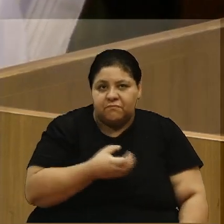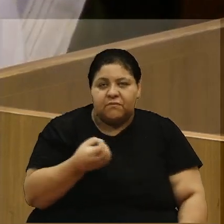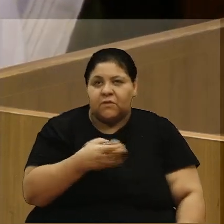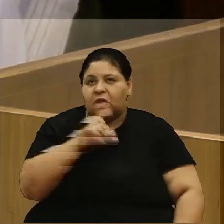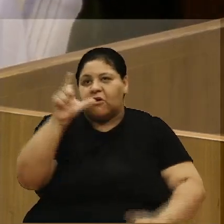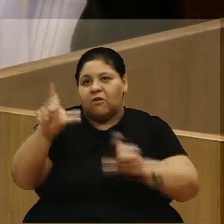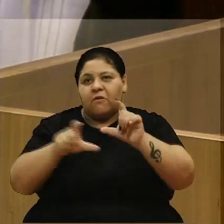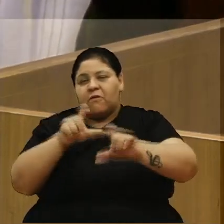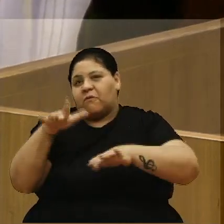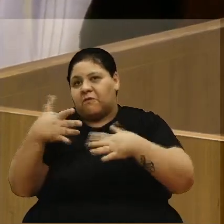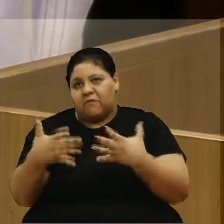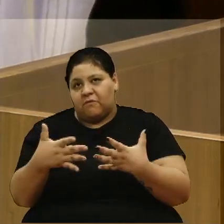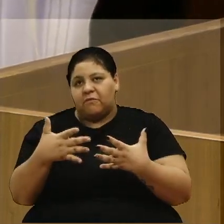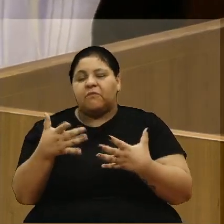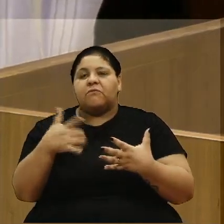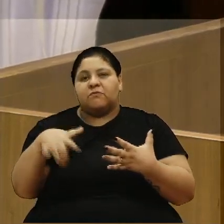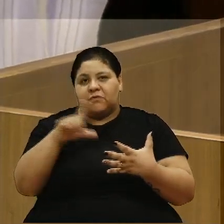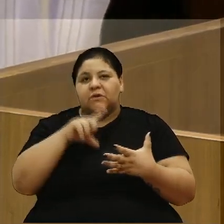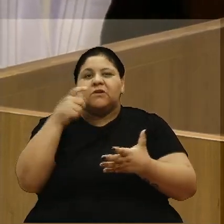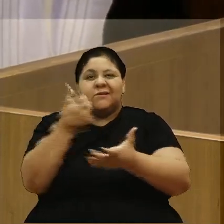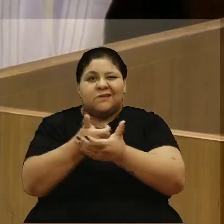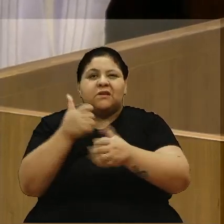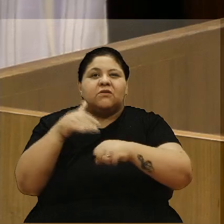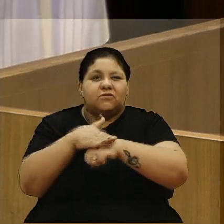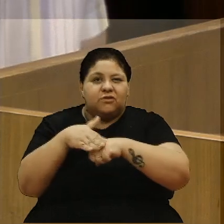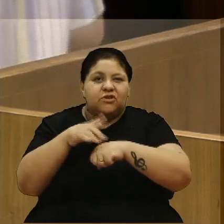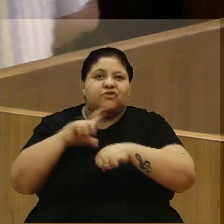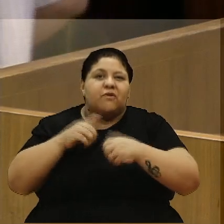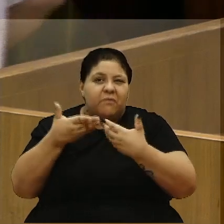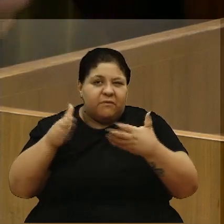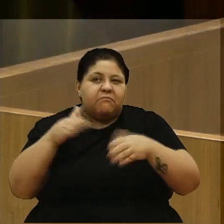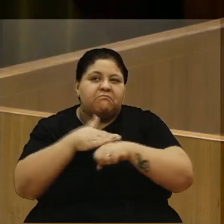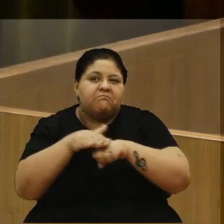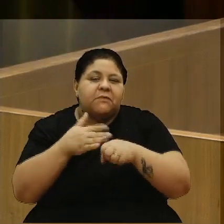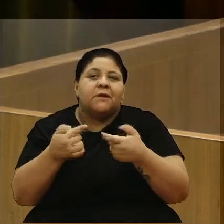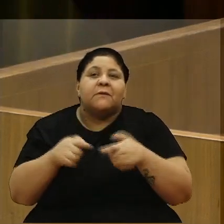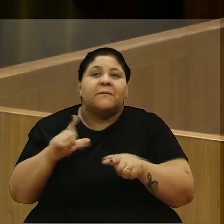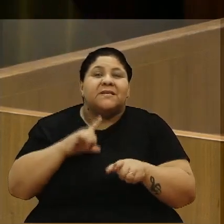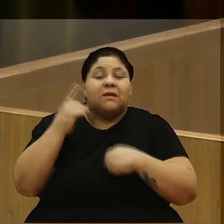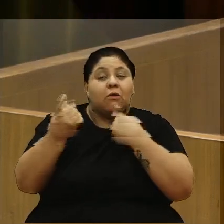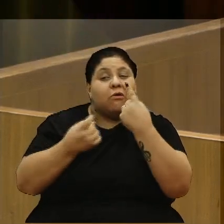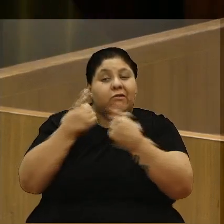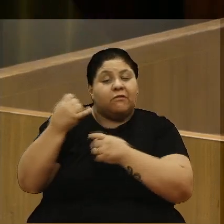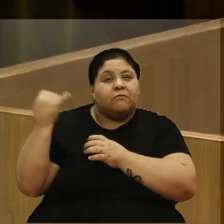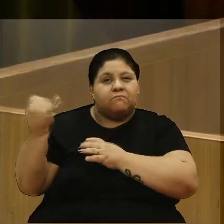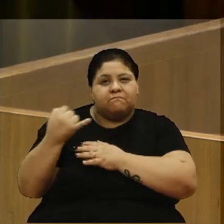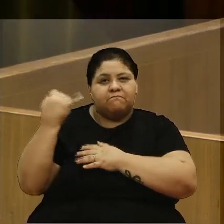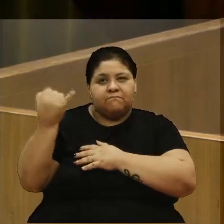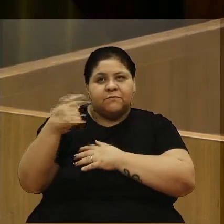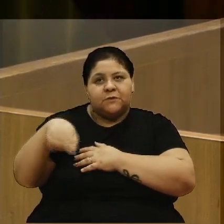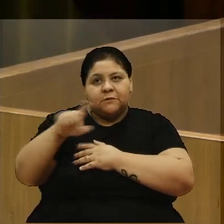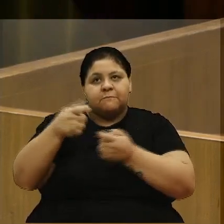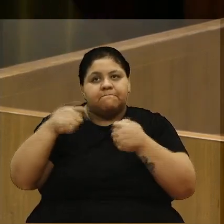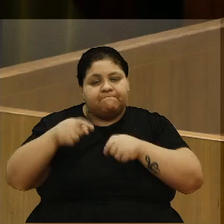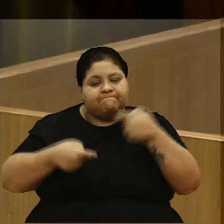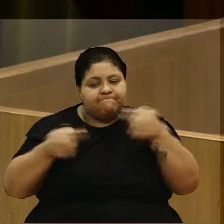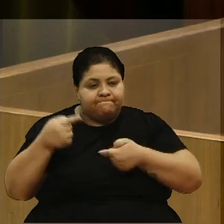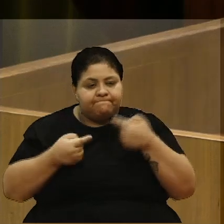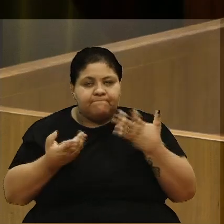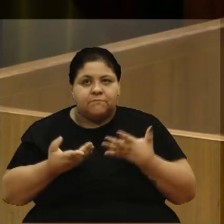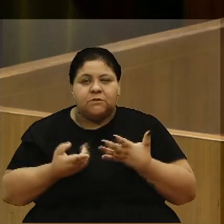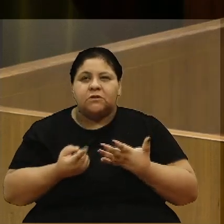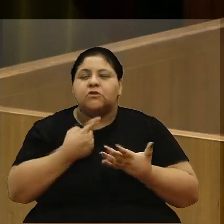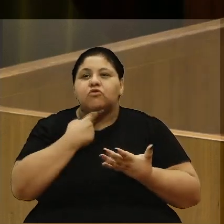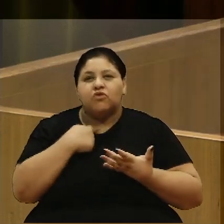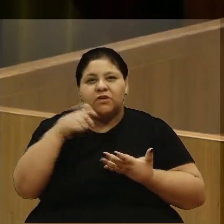pessoas ali, então nós tentamos o diálogo, tivemos a abertura do diálogo, mas tem algumas questões importantes que a gente precisa debater e